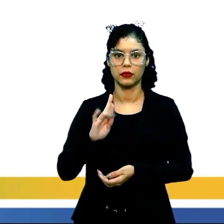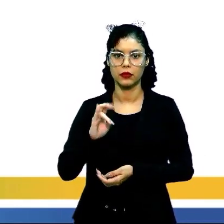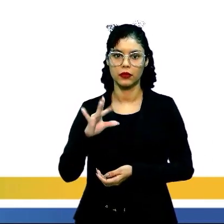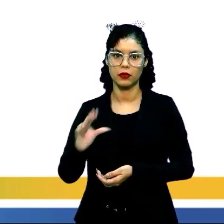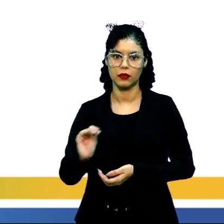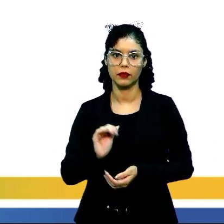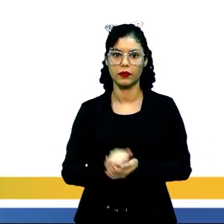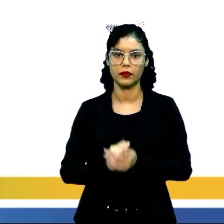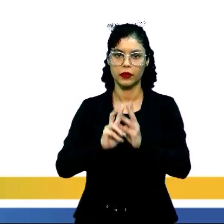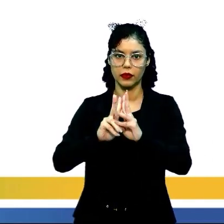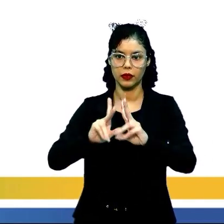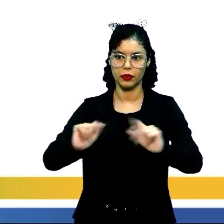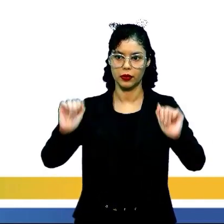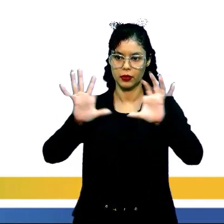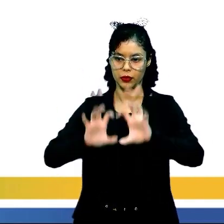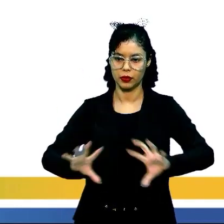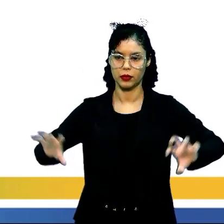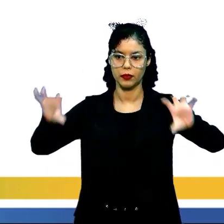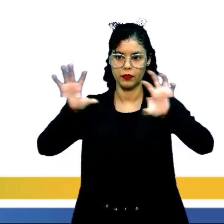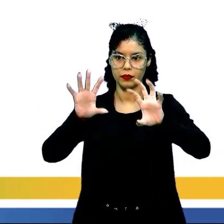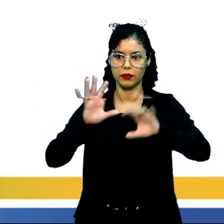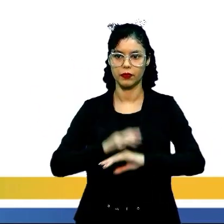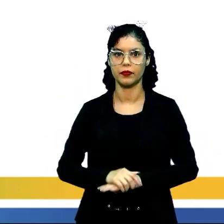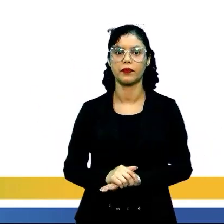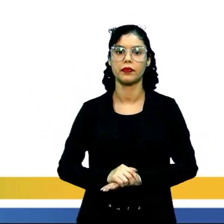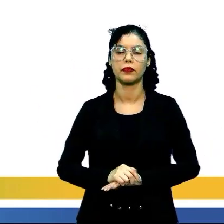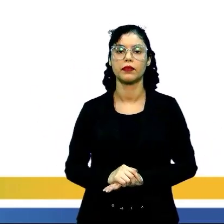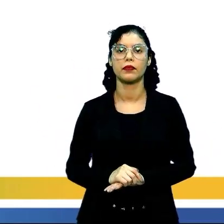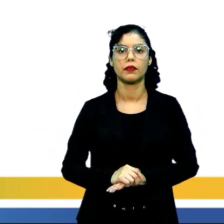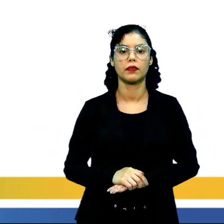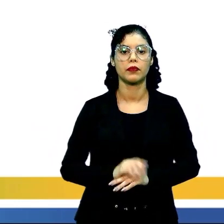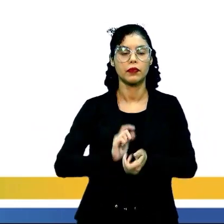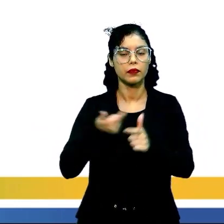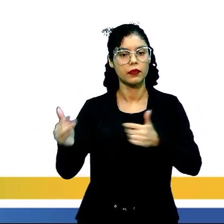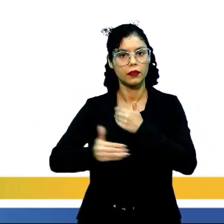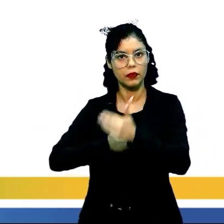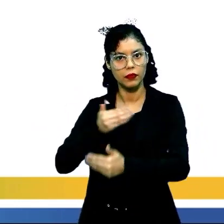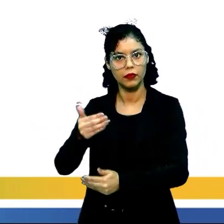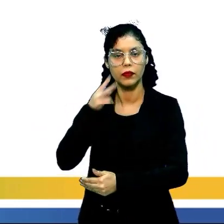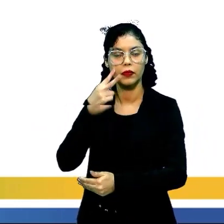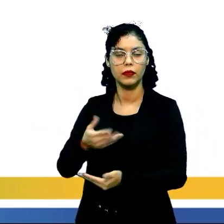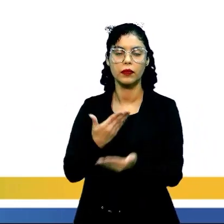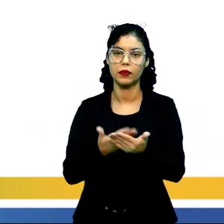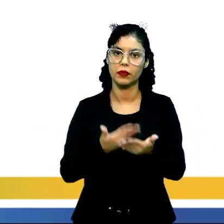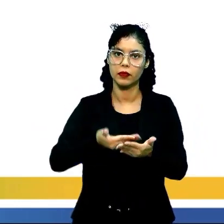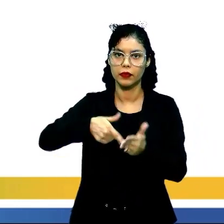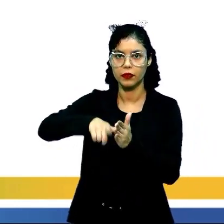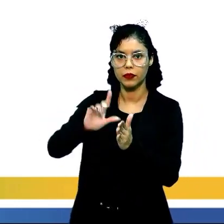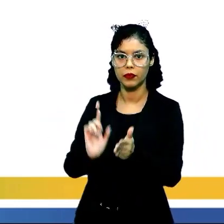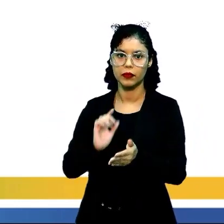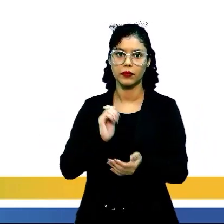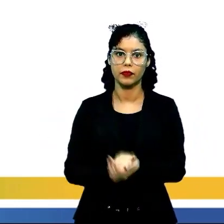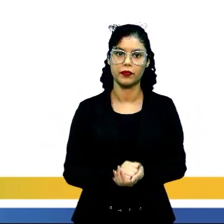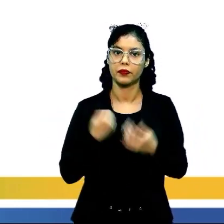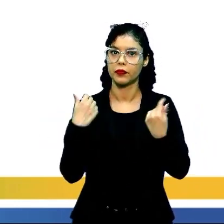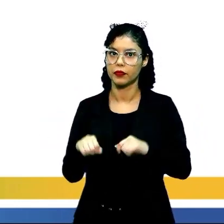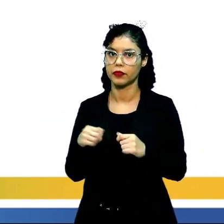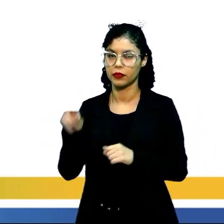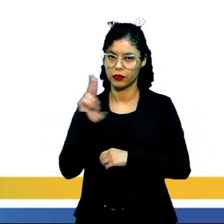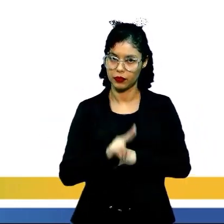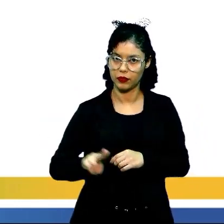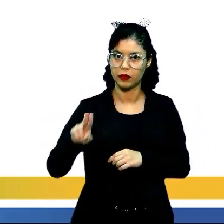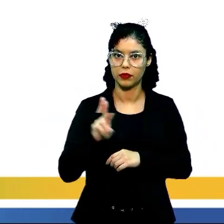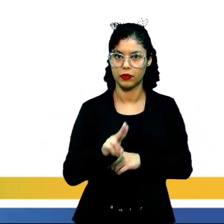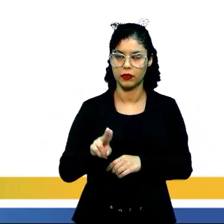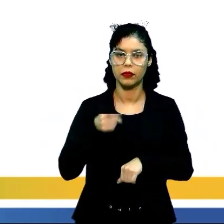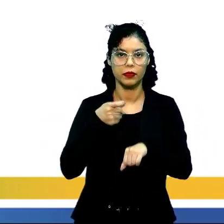D, catação. E letra E, destilação. A maioria desses processos nós vimos na aula anterior. A filtração eu preciso utilizar